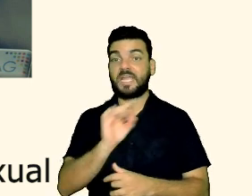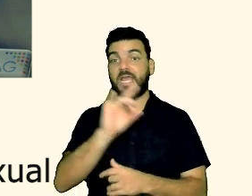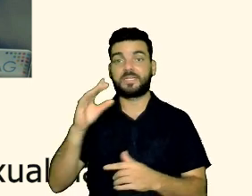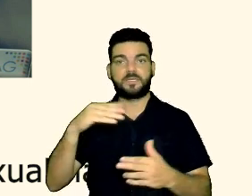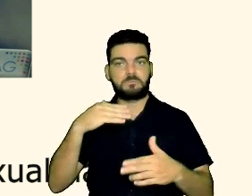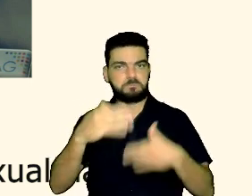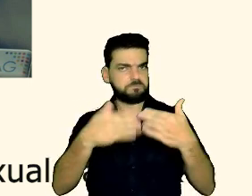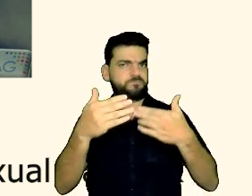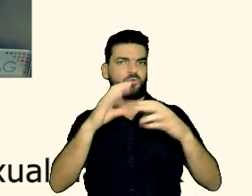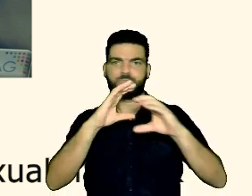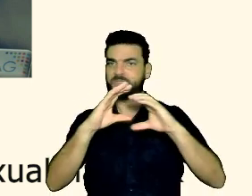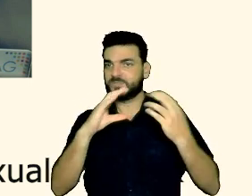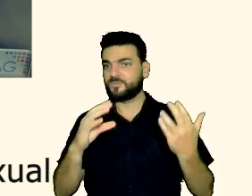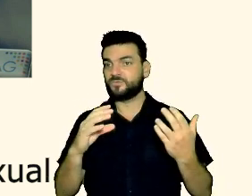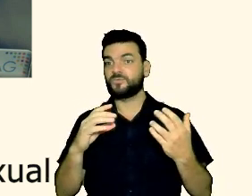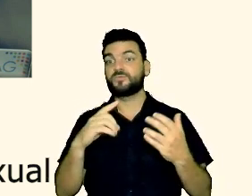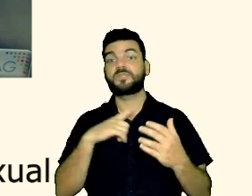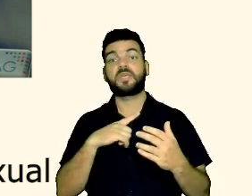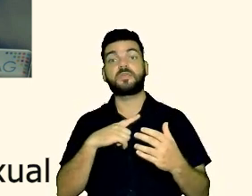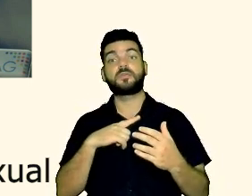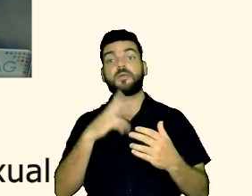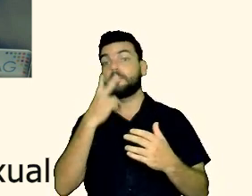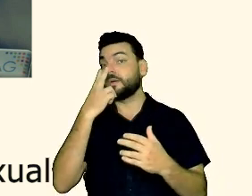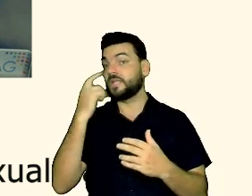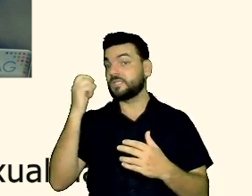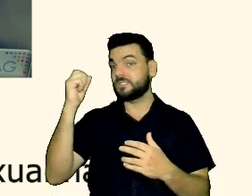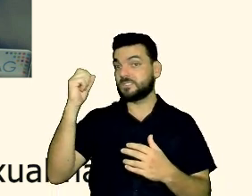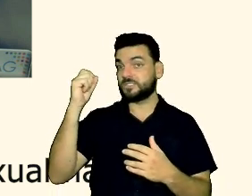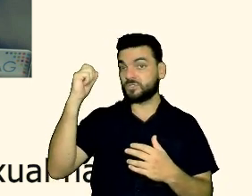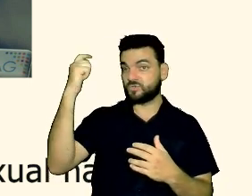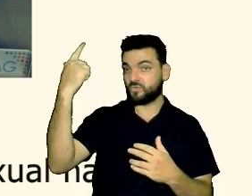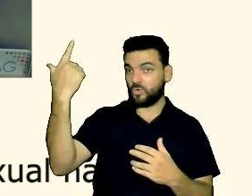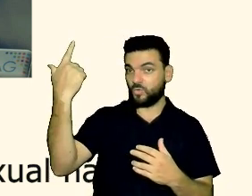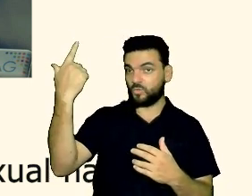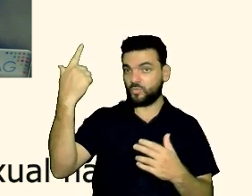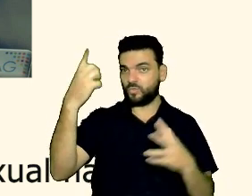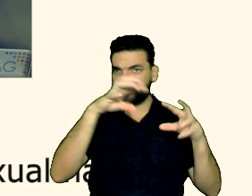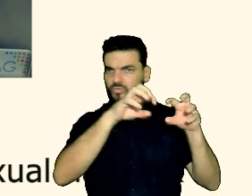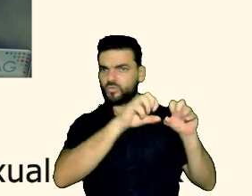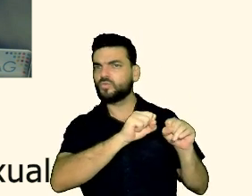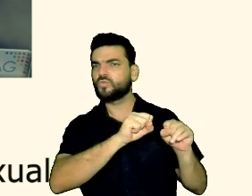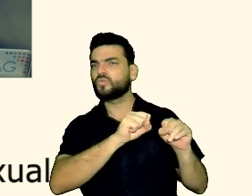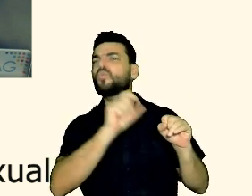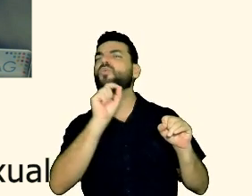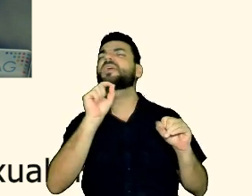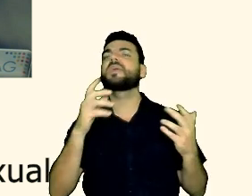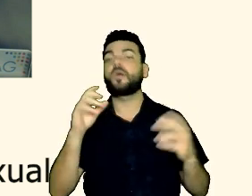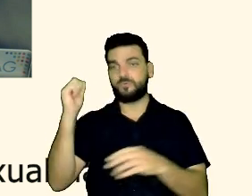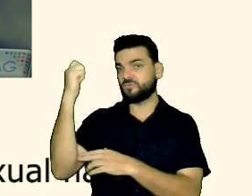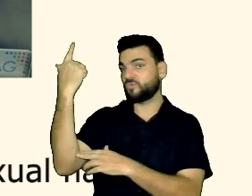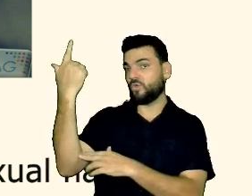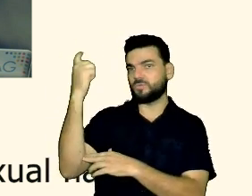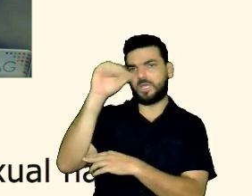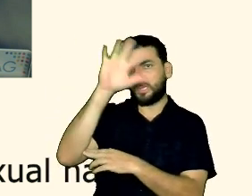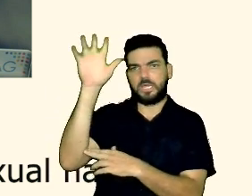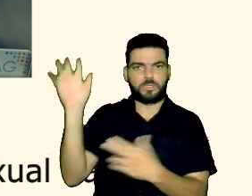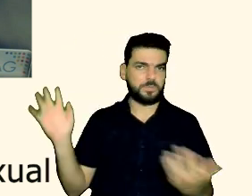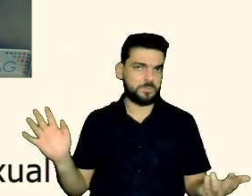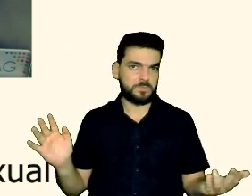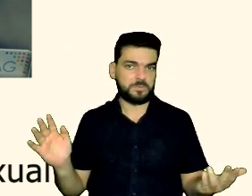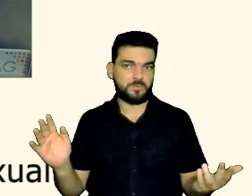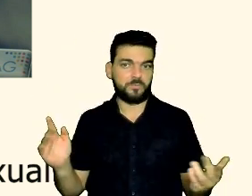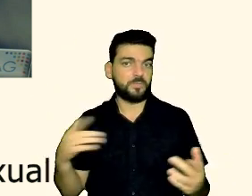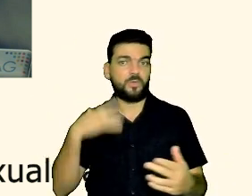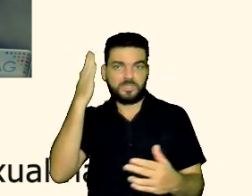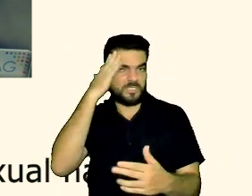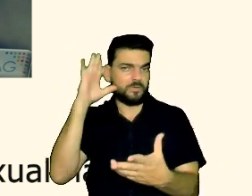sombra. O que eu quero dizer com isso? O lado sol está claro aqui para nós, porque a gente quer conexões saudáveis. O lado sombra não